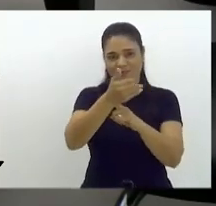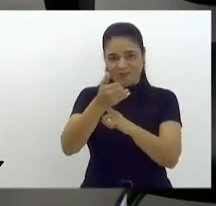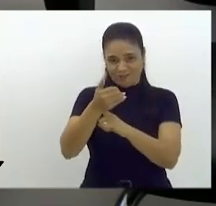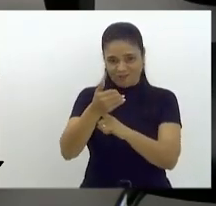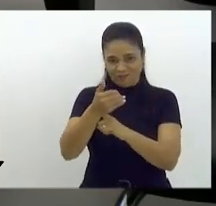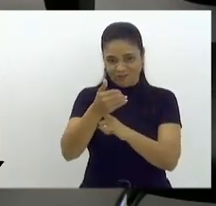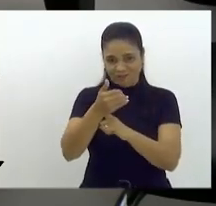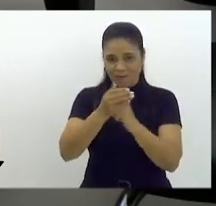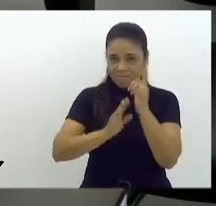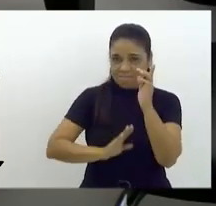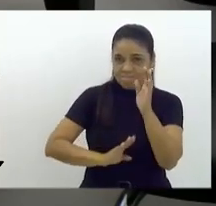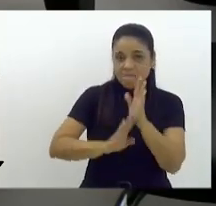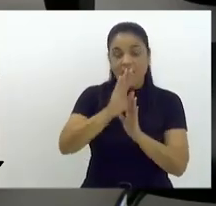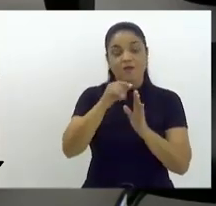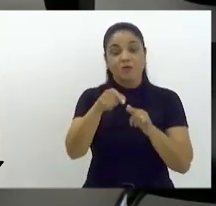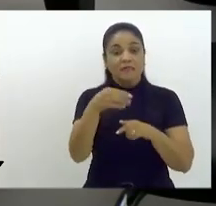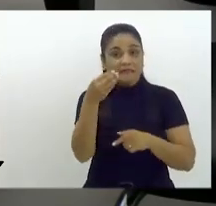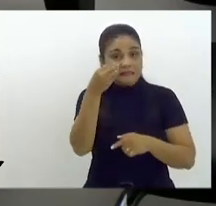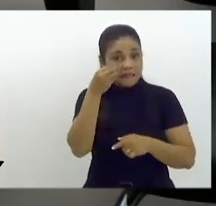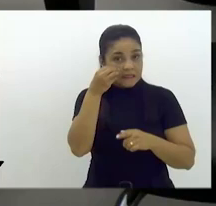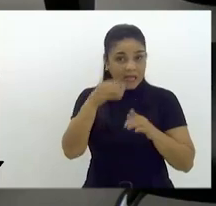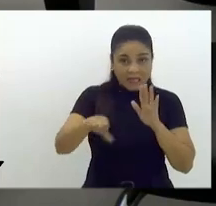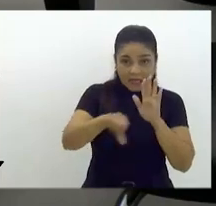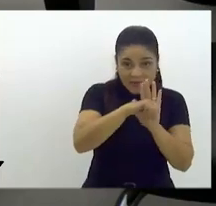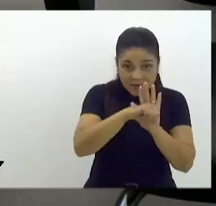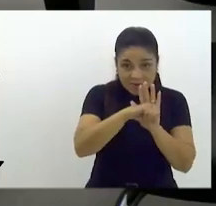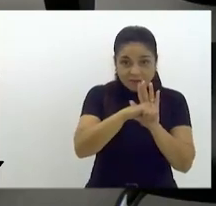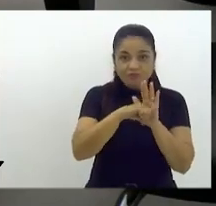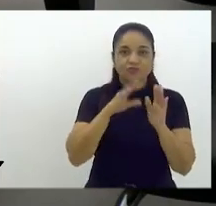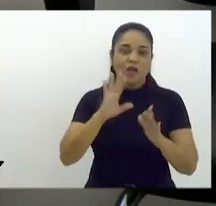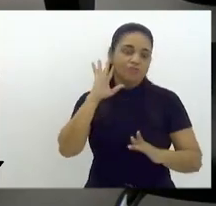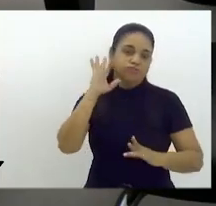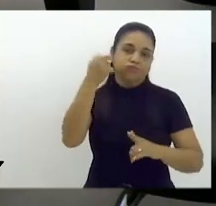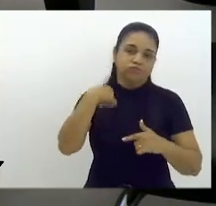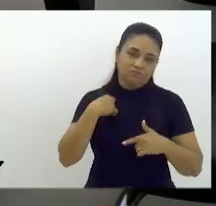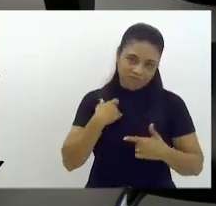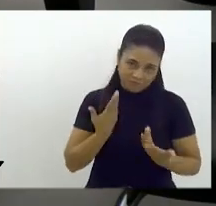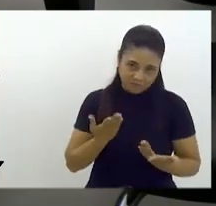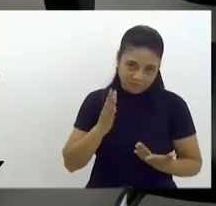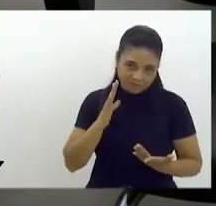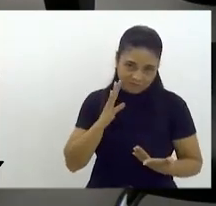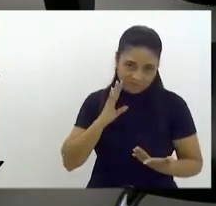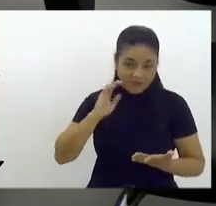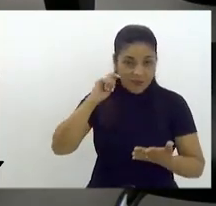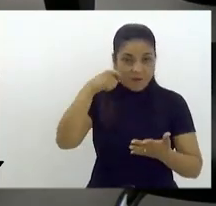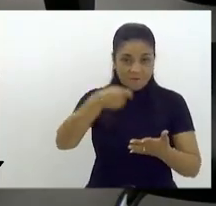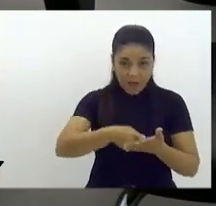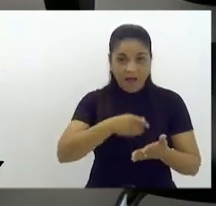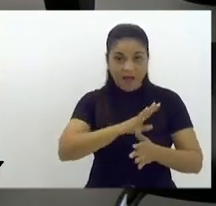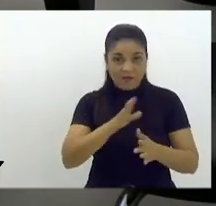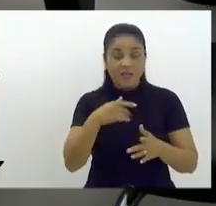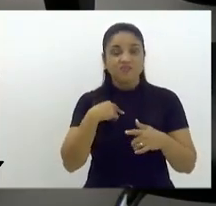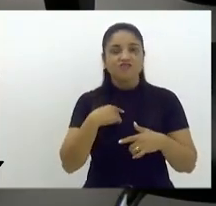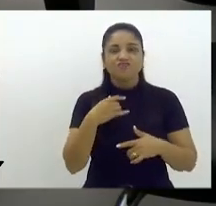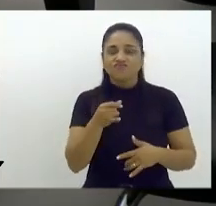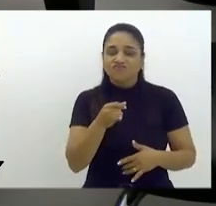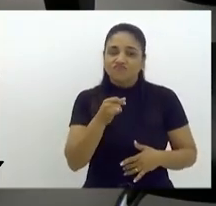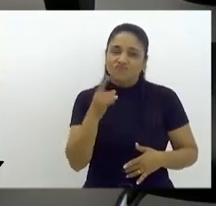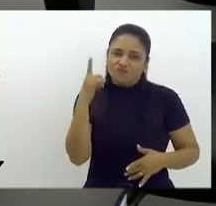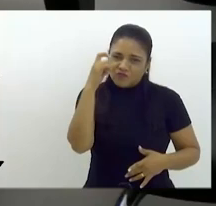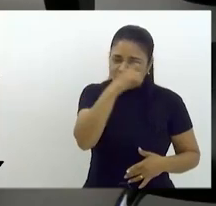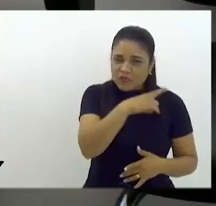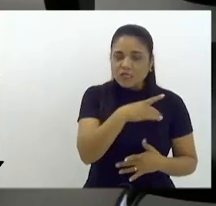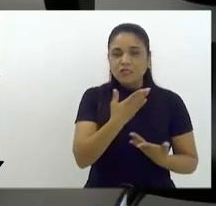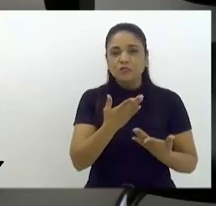quando ele vem tentando a gente já tinha a solução para evidenciar é muito triste você fazer um laudo os equipamentos